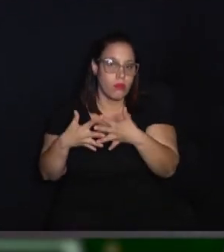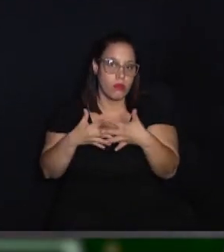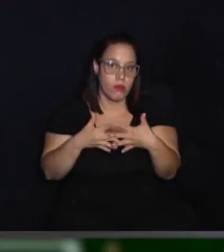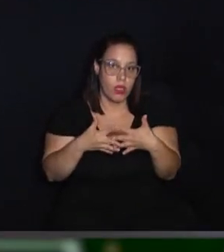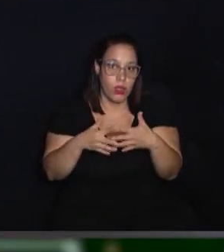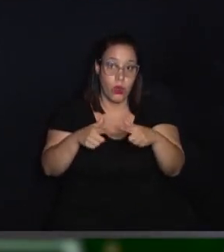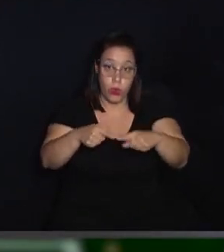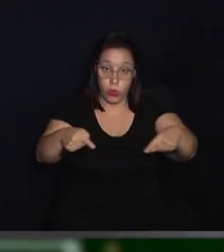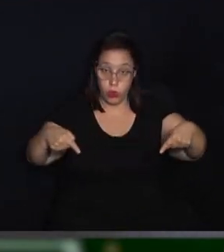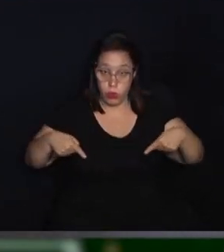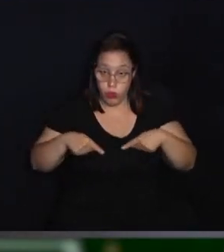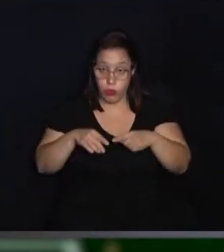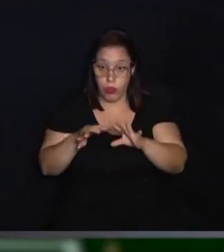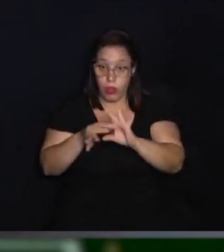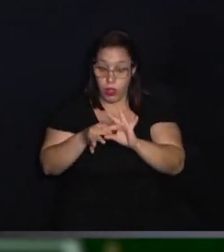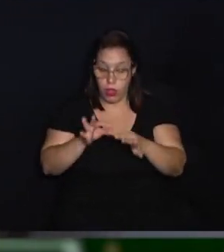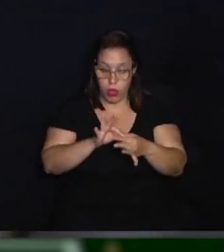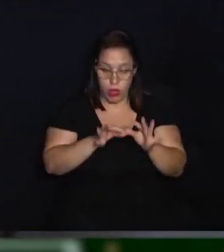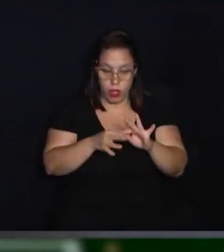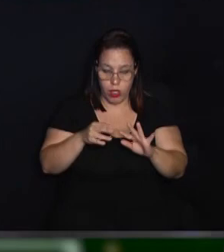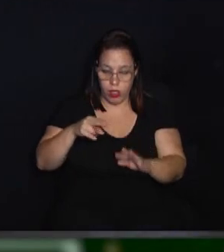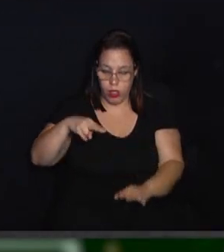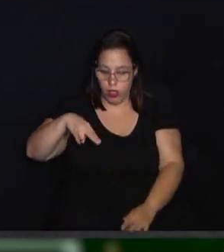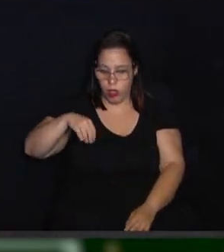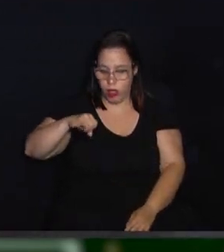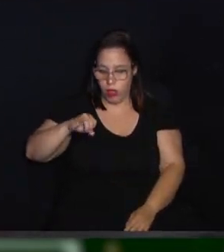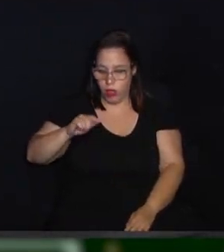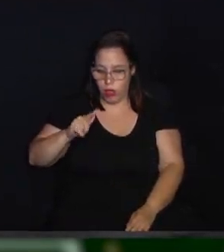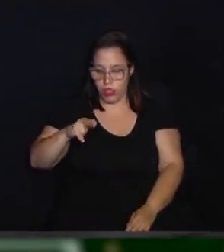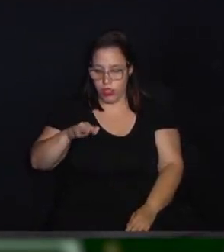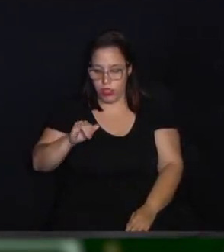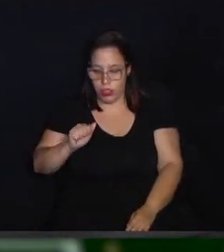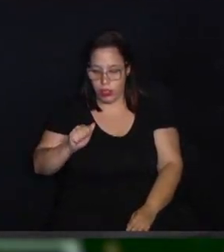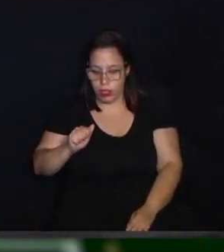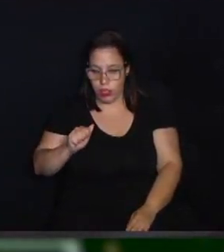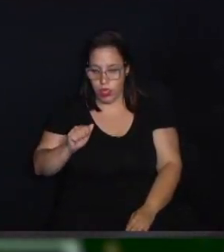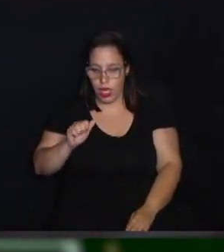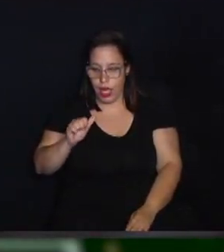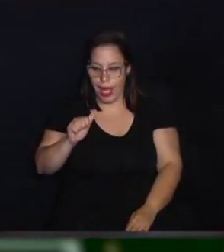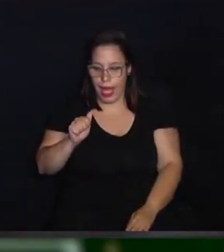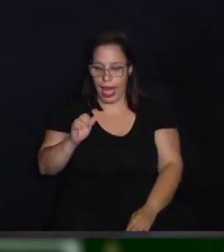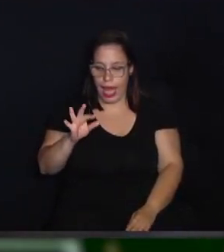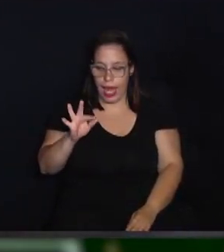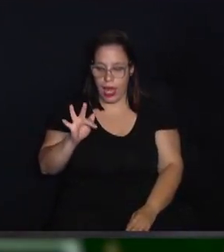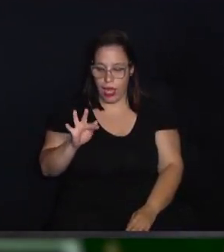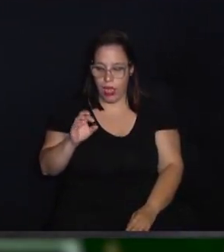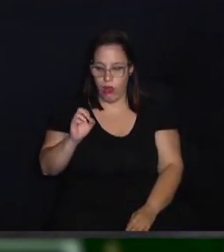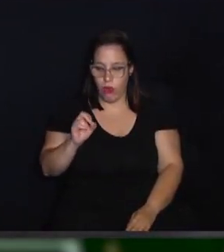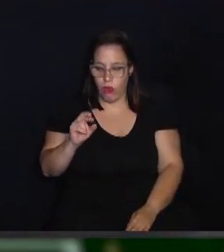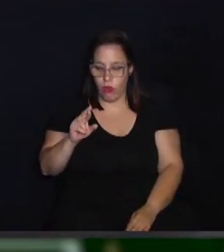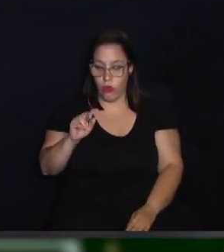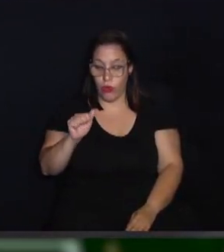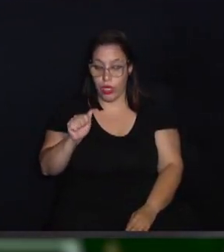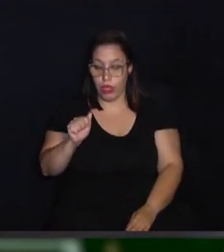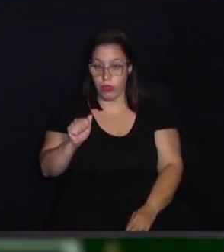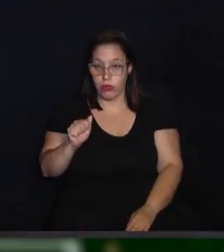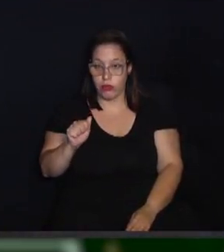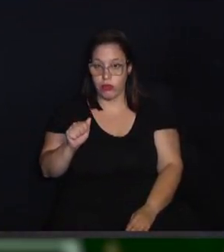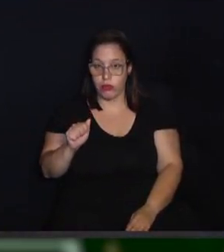espaço e o contexto da Nigéria, mas também o contexto da chamada diáspora, não é? Então, das pessoas que,